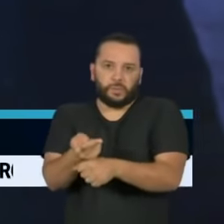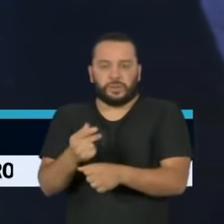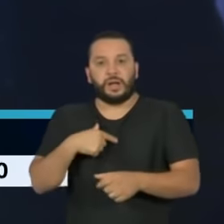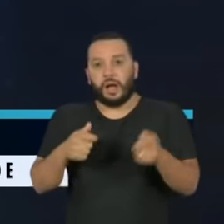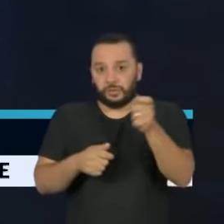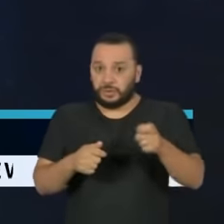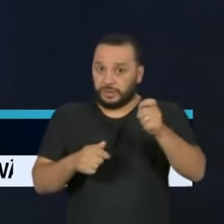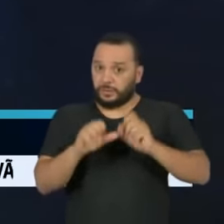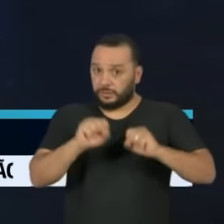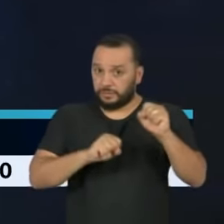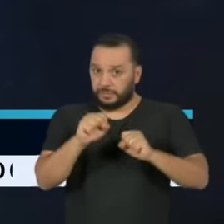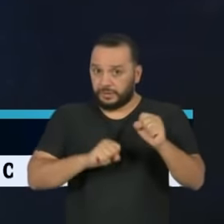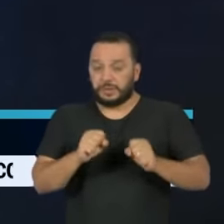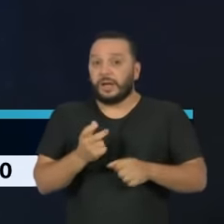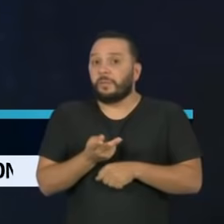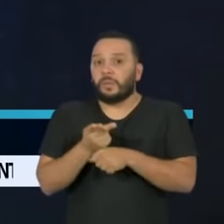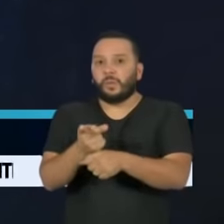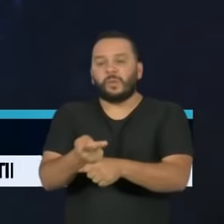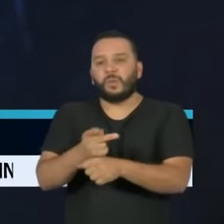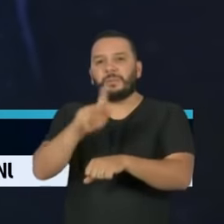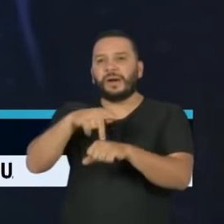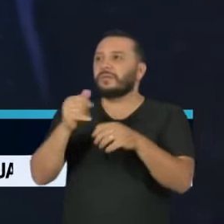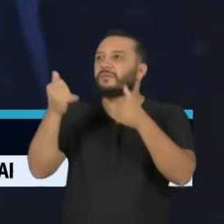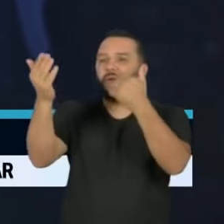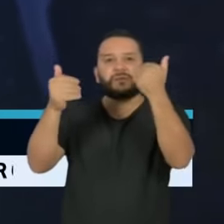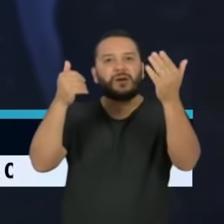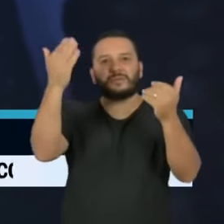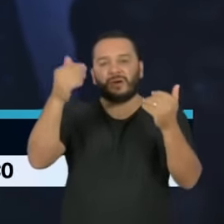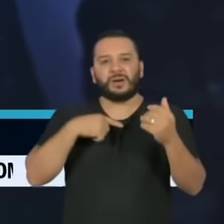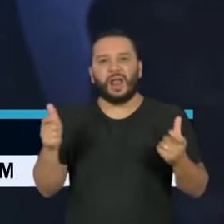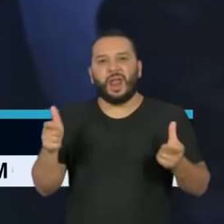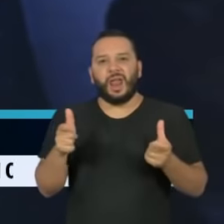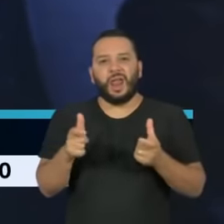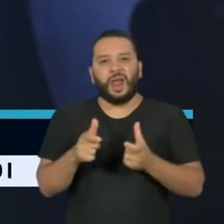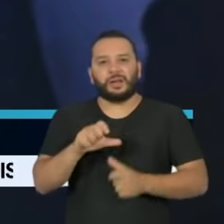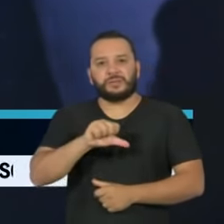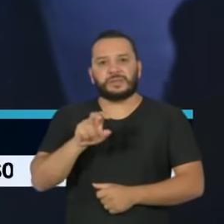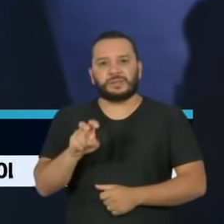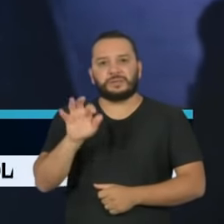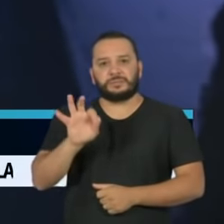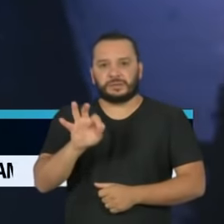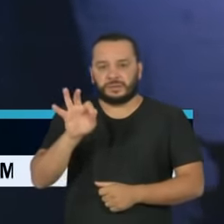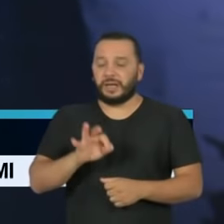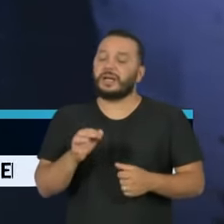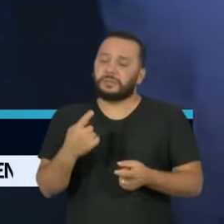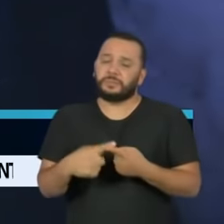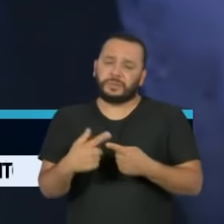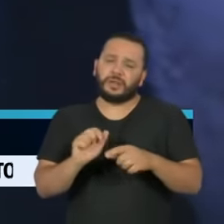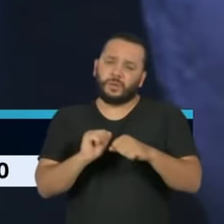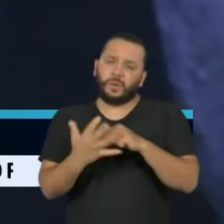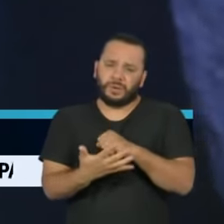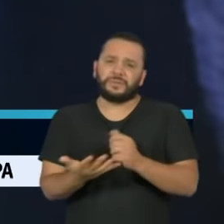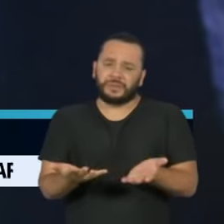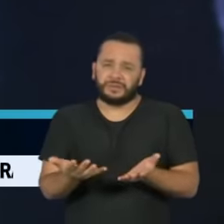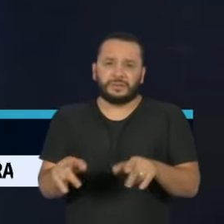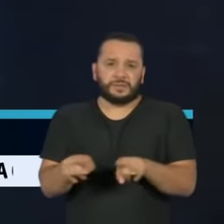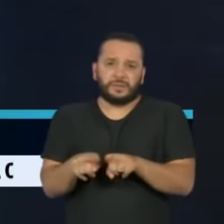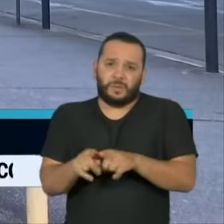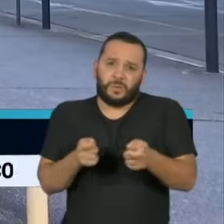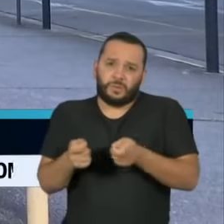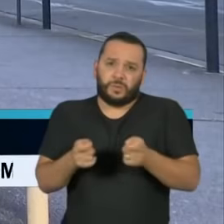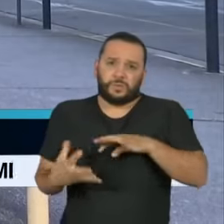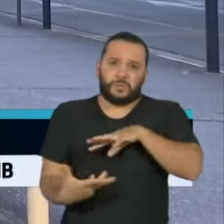as empresas, a procura por destinos internacionais caiu 95% devido às restrições de viagens de avião em todo o